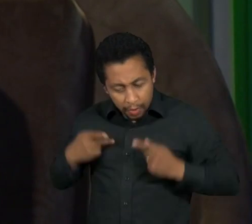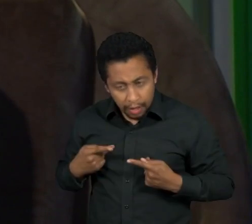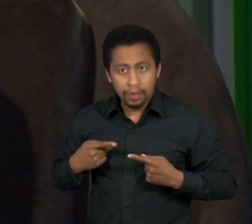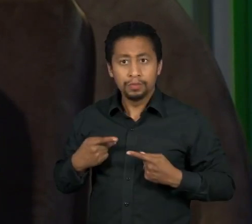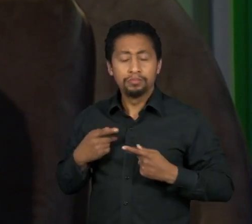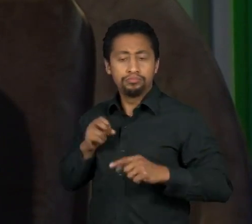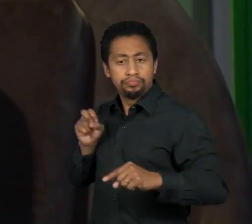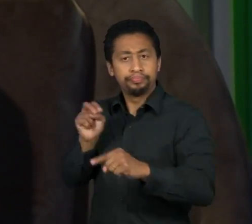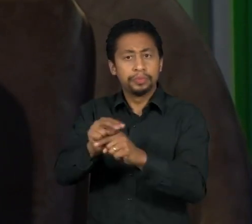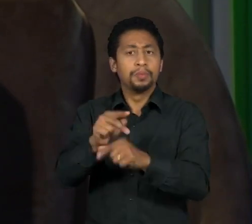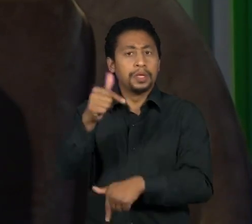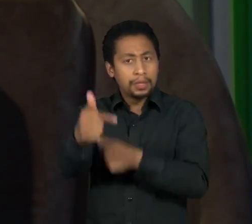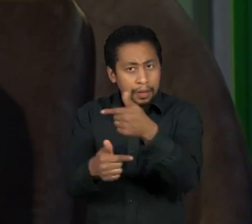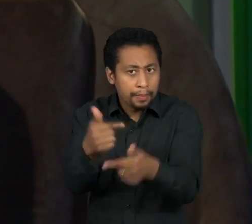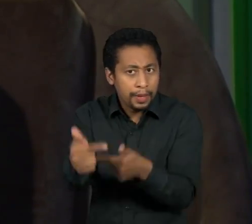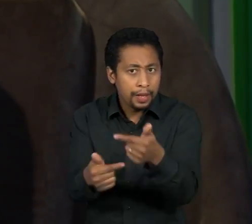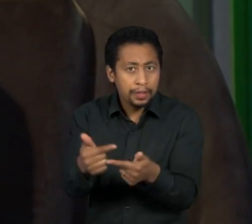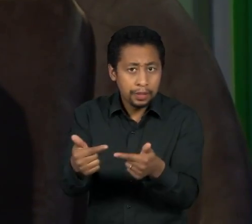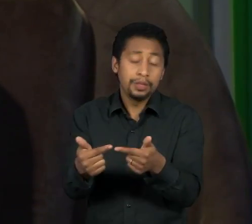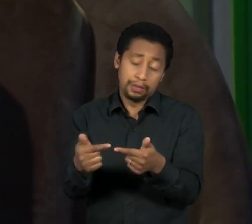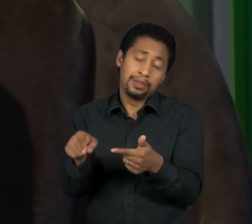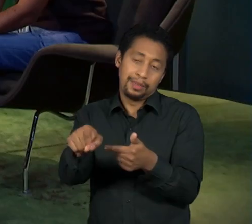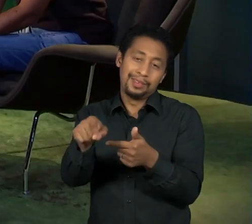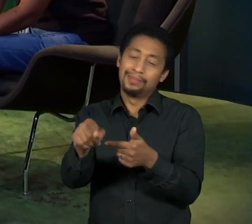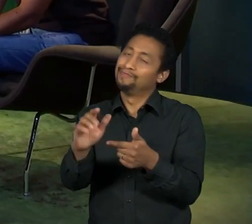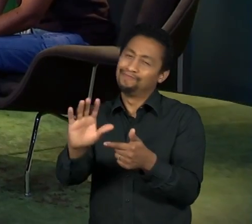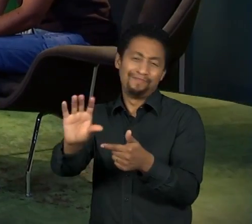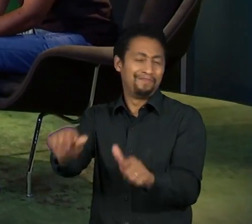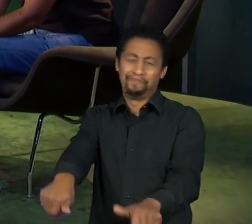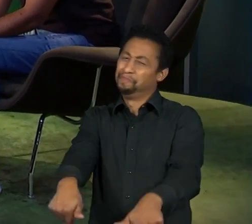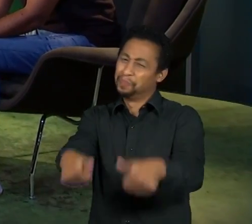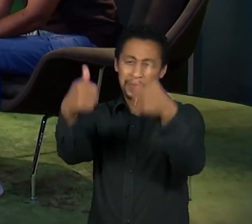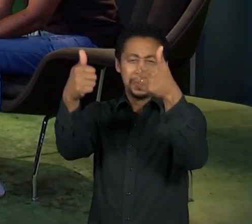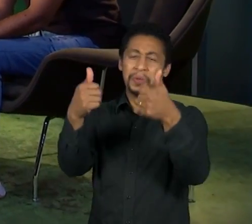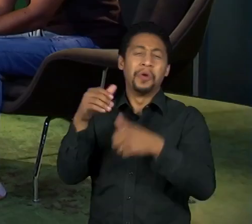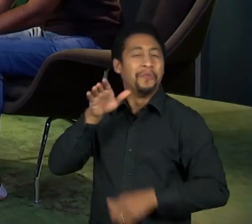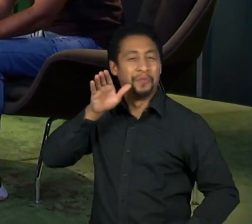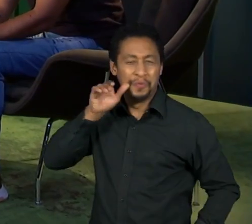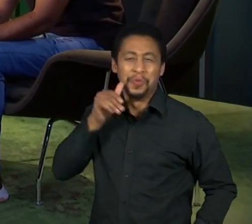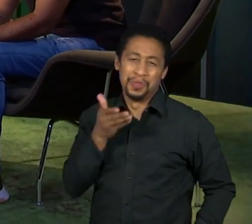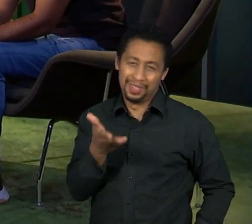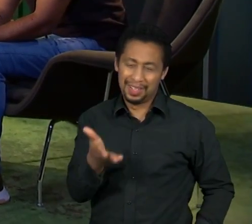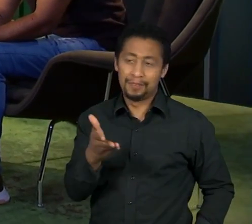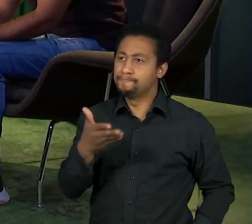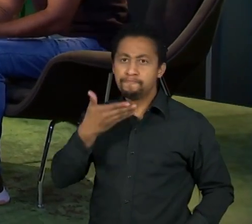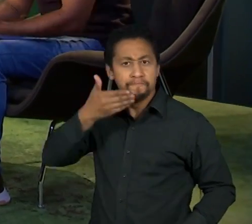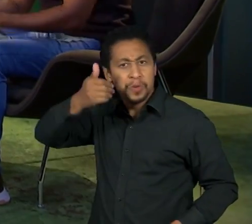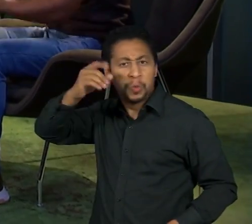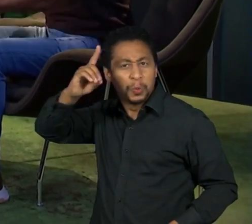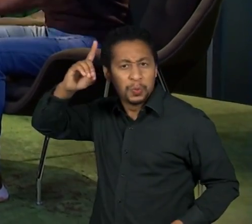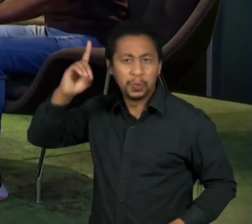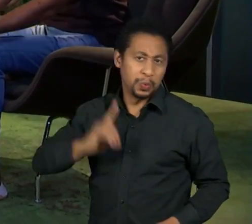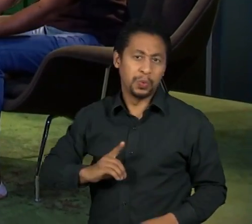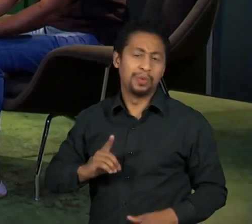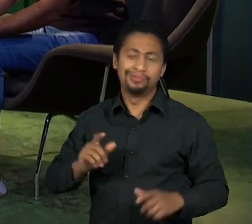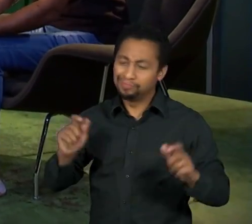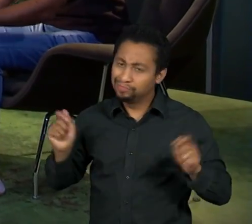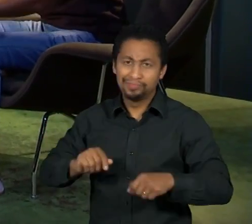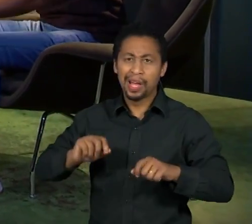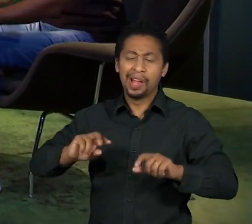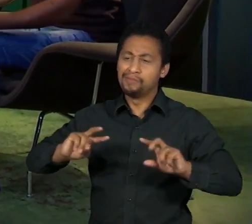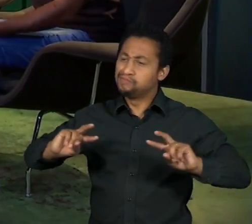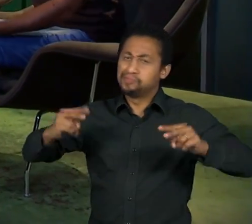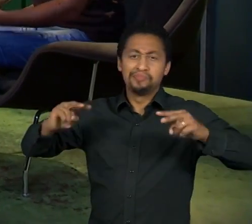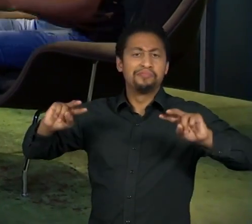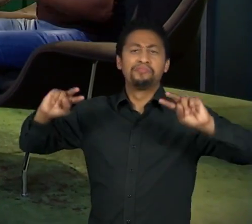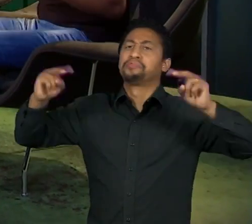oportunidade de emprego, possivelmente ela vai ser um dos melhores colaboradores daquela empresa, um dos melhores diretores, pode ocupar cargos de